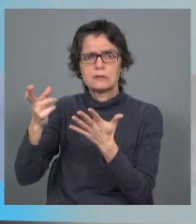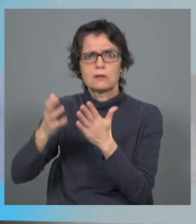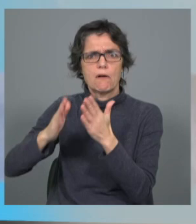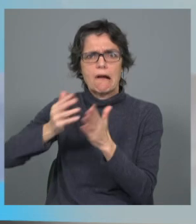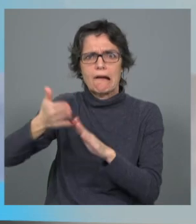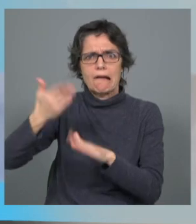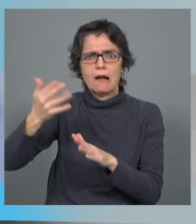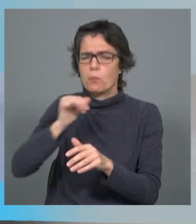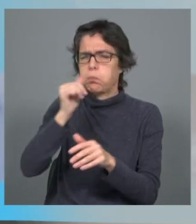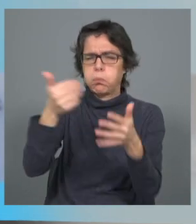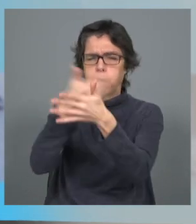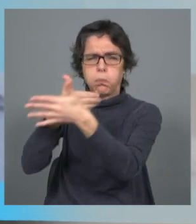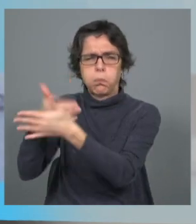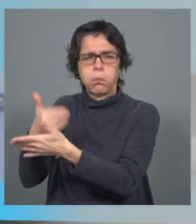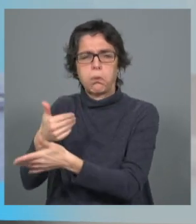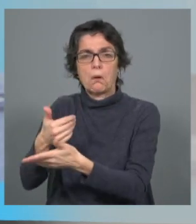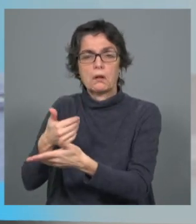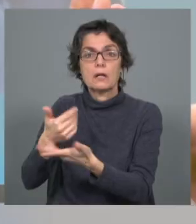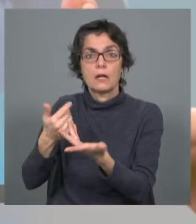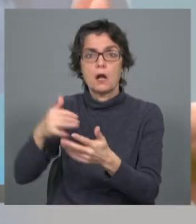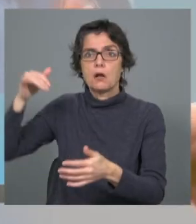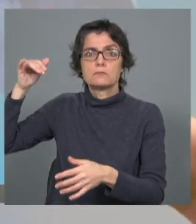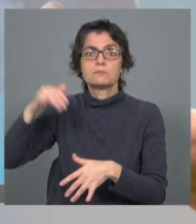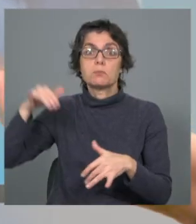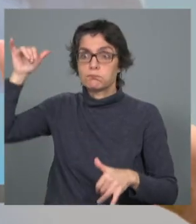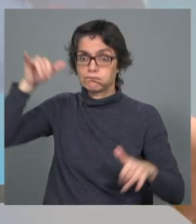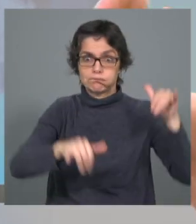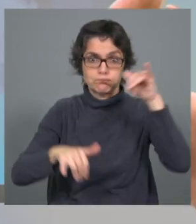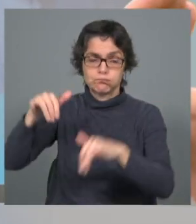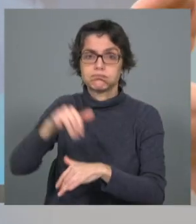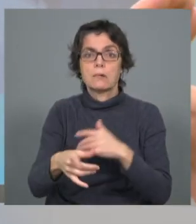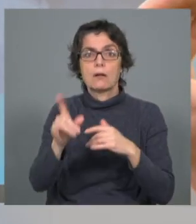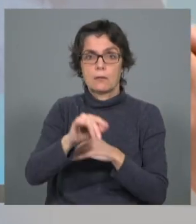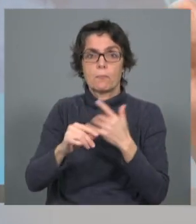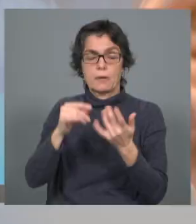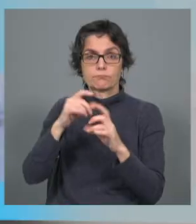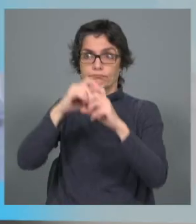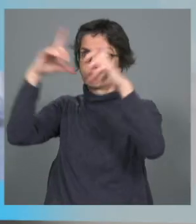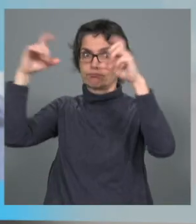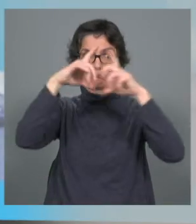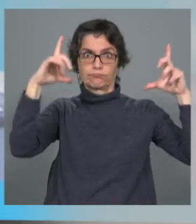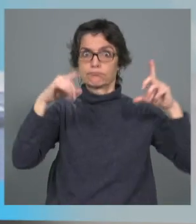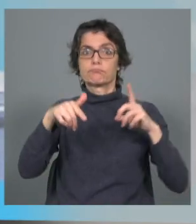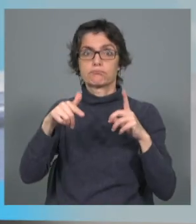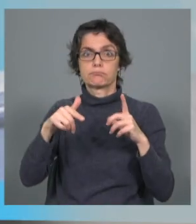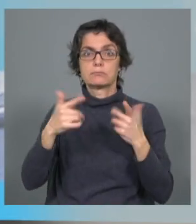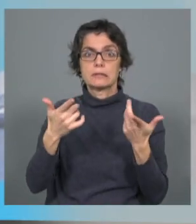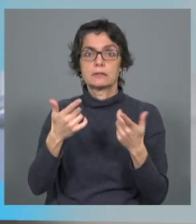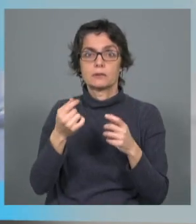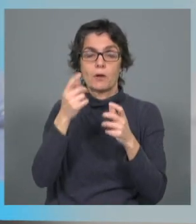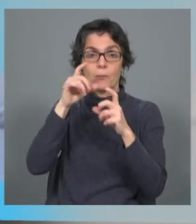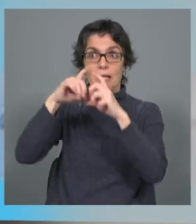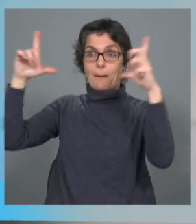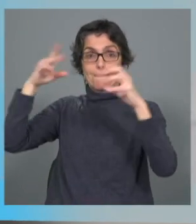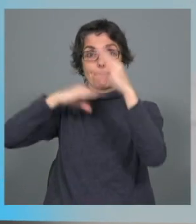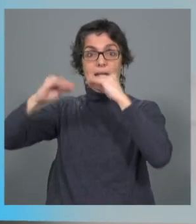mortes a bater aos 300. Começaram a cair aviões? Começaram a cair aviões, não é? A imagem que se utilizou, todos os dias não é? Com 300